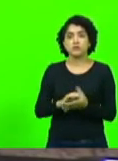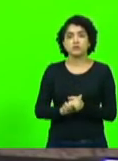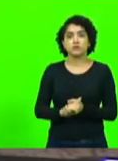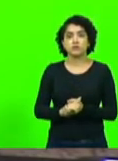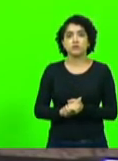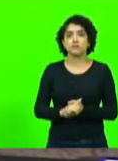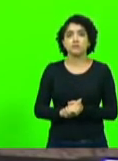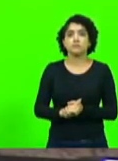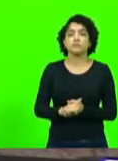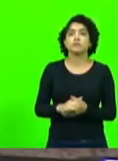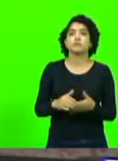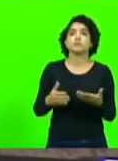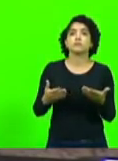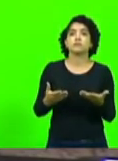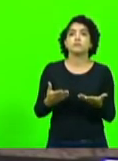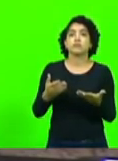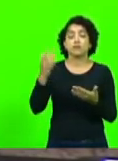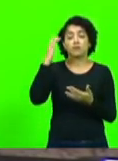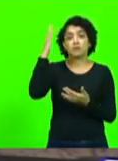trazer essa reflexão.